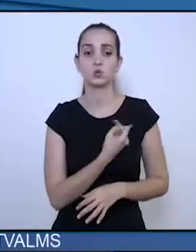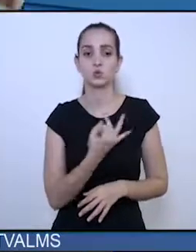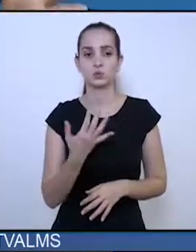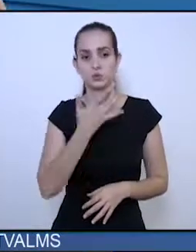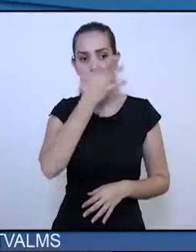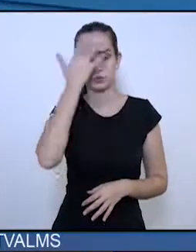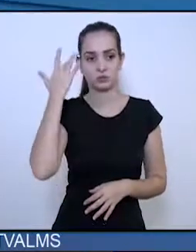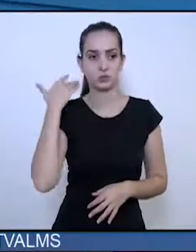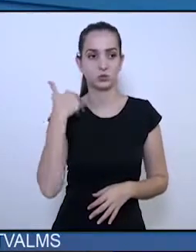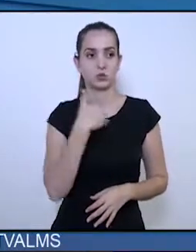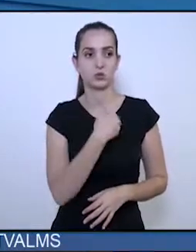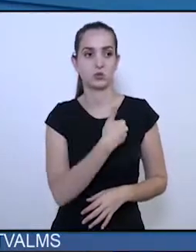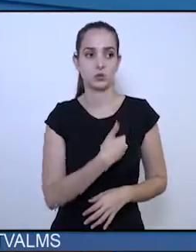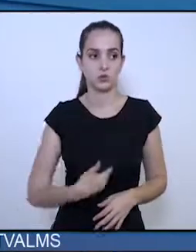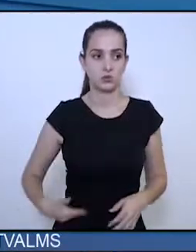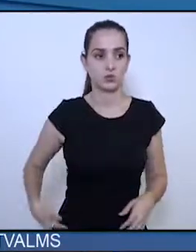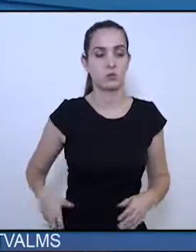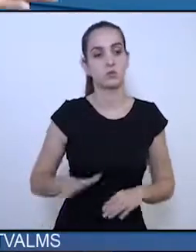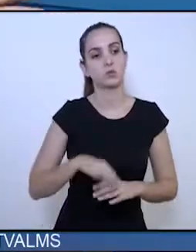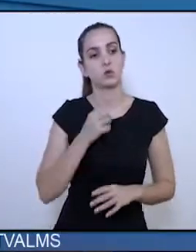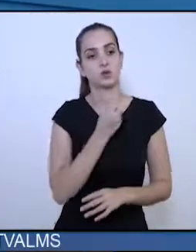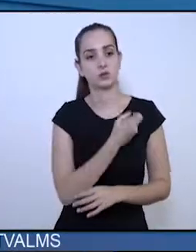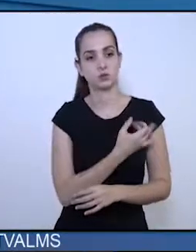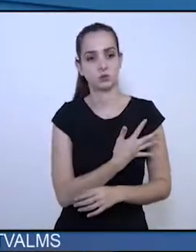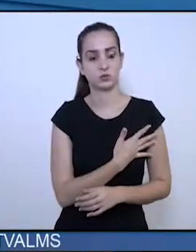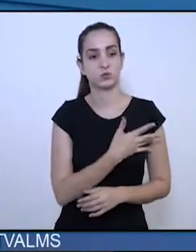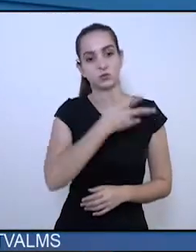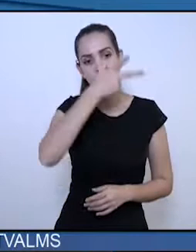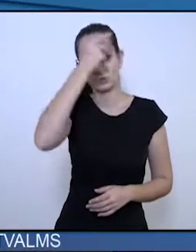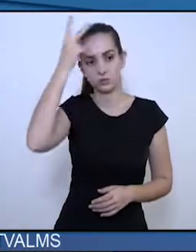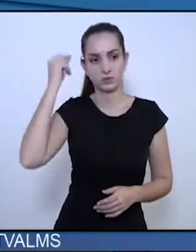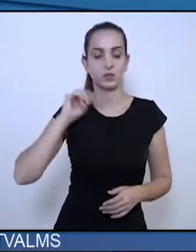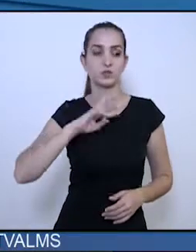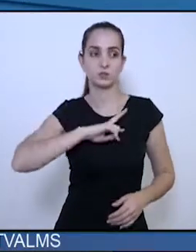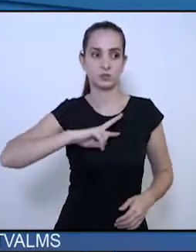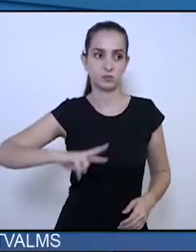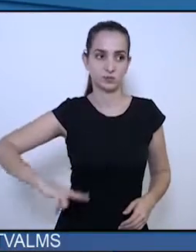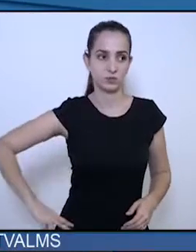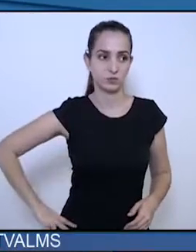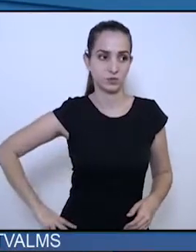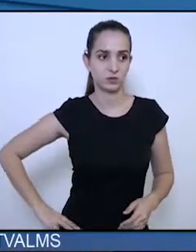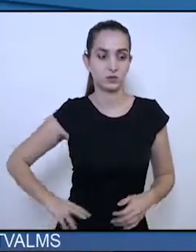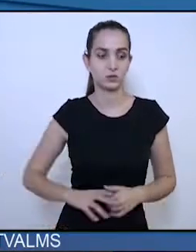governador, com o maior número de prefeito, com o maior número de vereador.